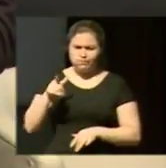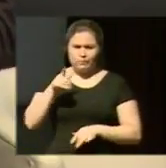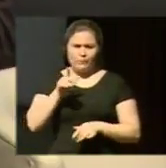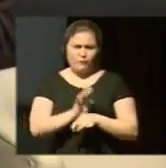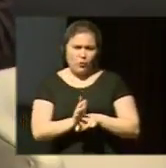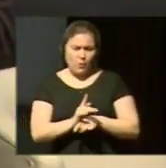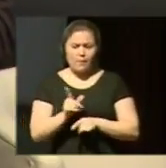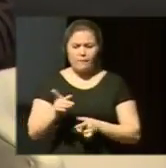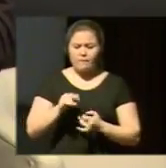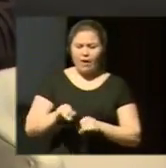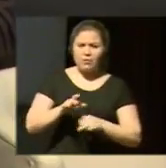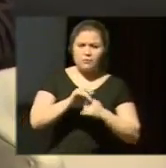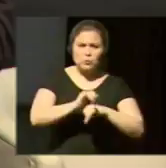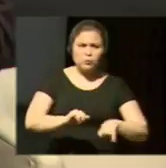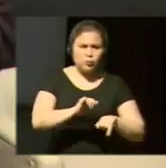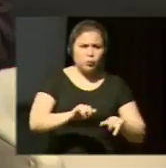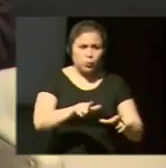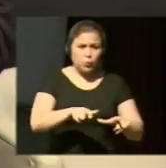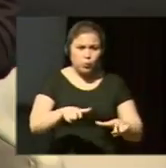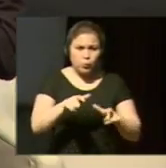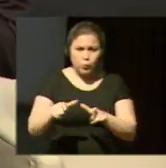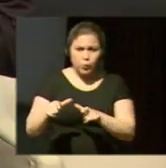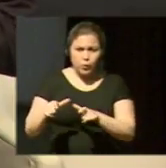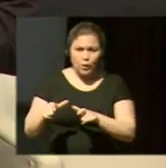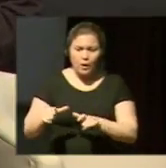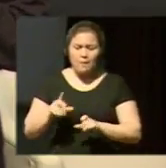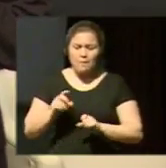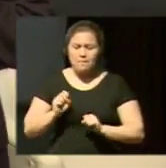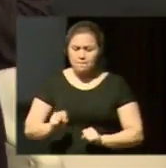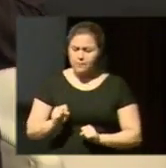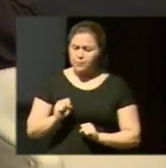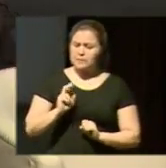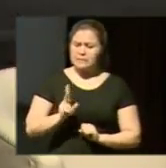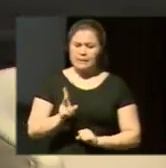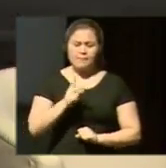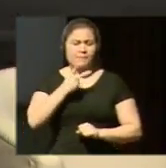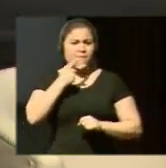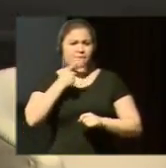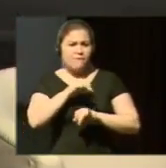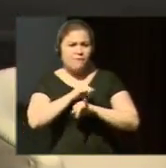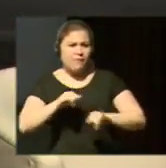então vão de lugar em lugar, então podem sempre falar ao público que assistiu o filme.